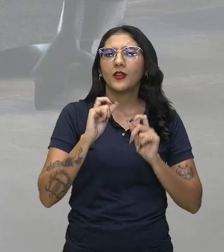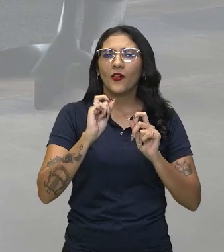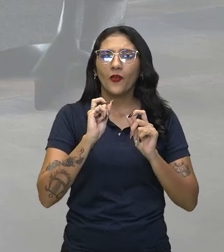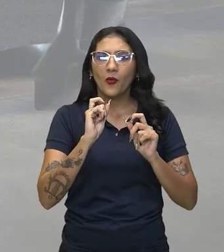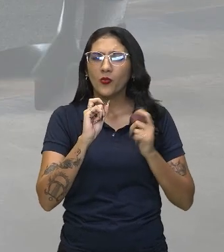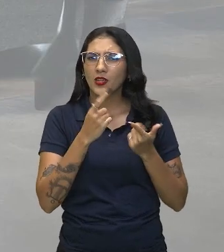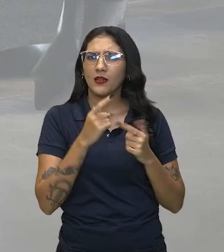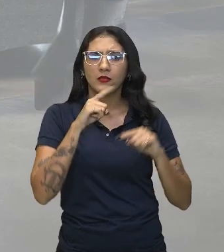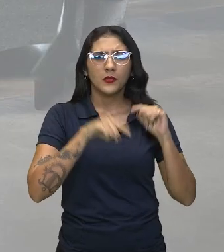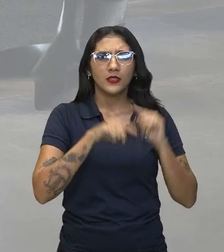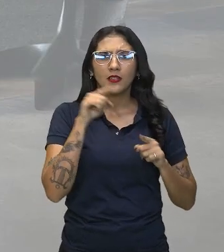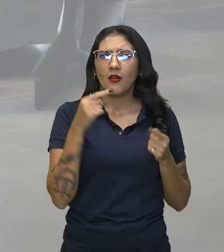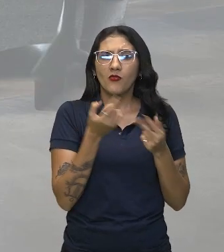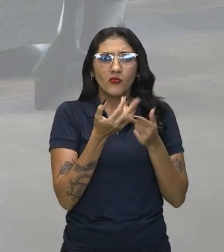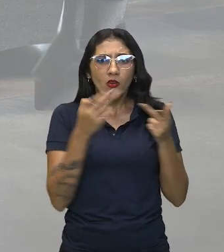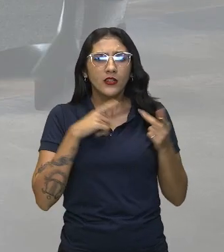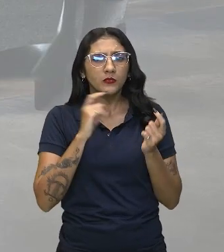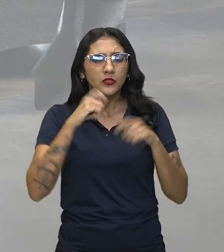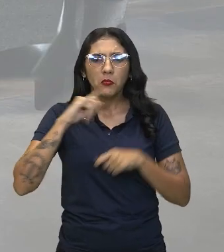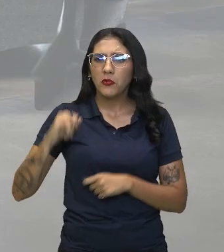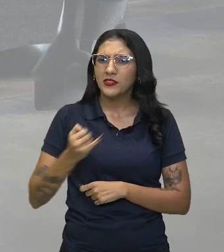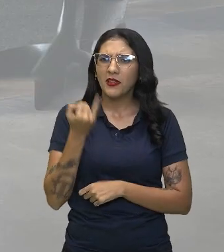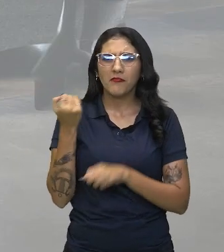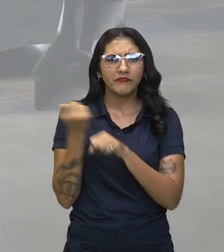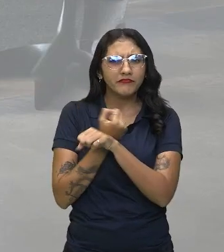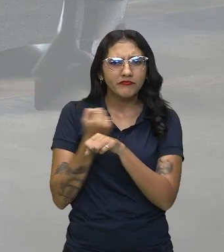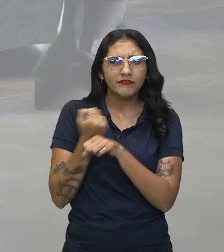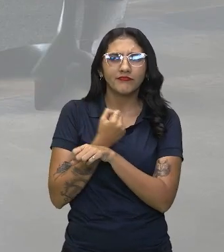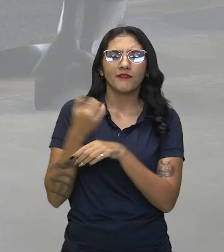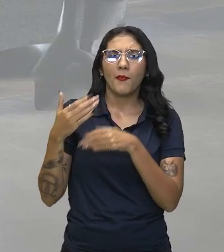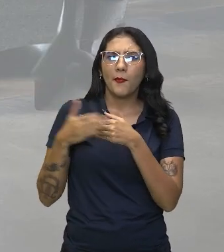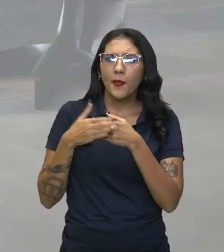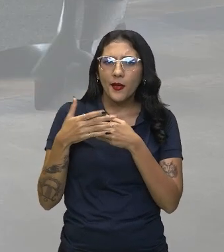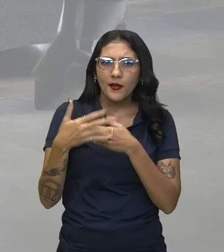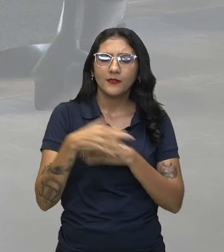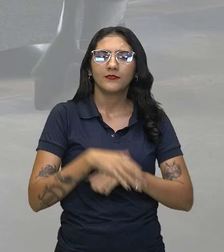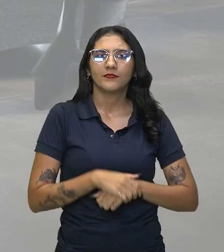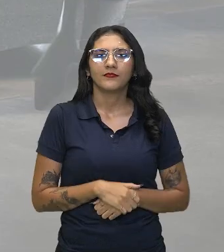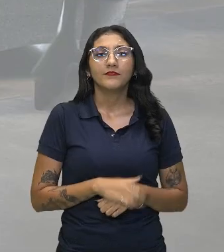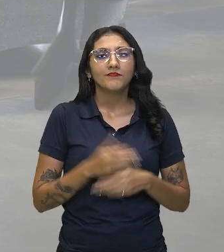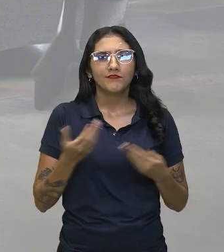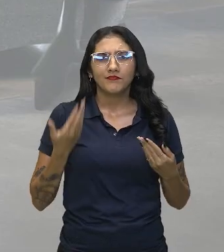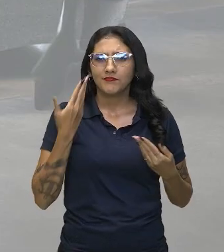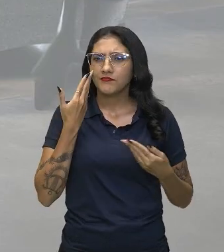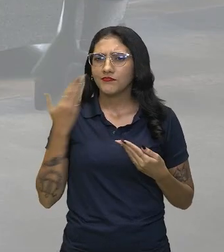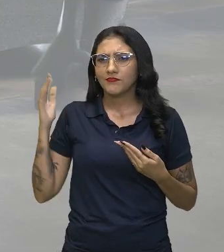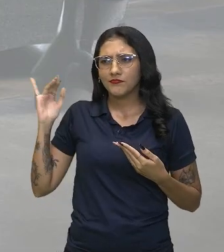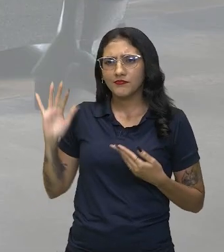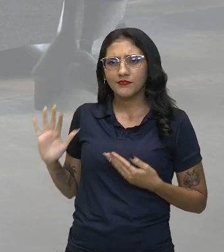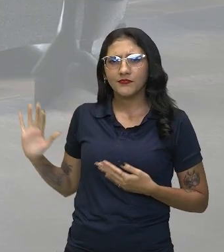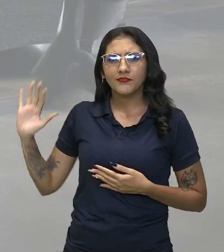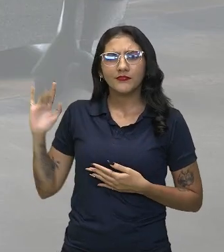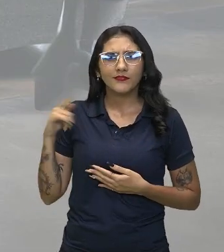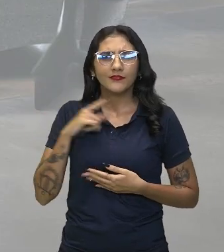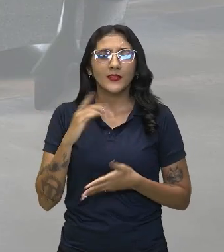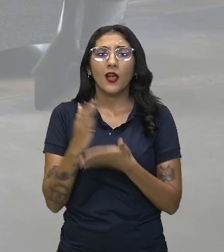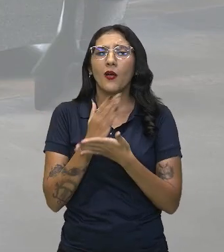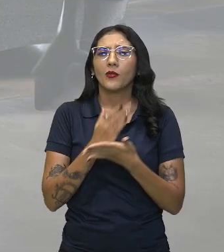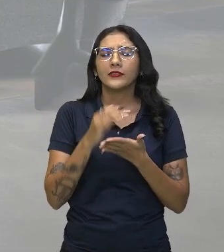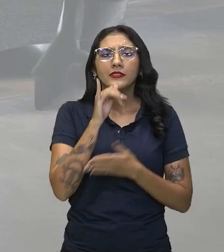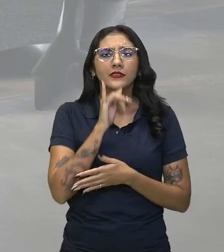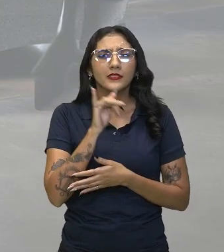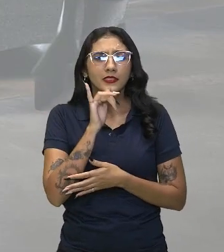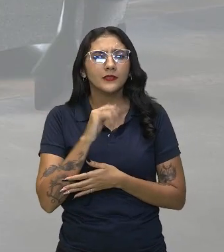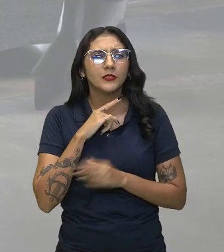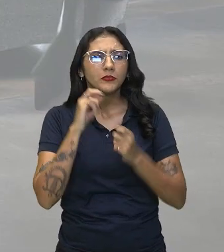de consumos duráveis. E aí a gente está aqui nessa sala, né, exemplificando os produtos que passaram